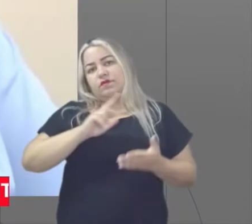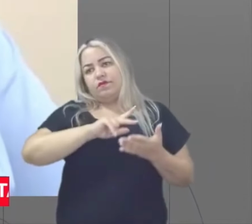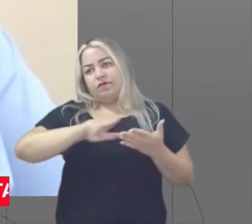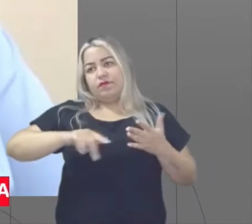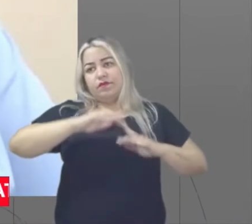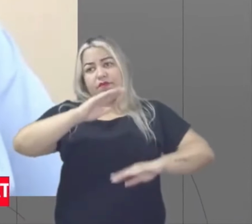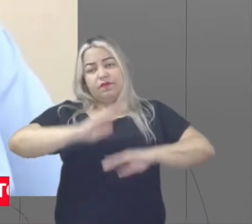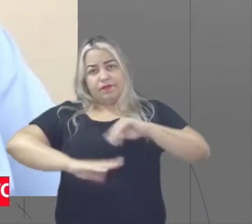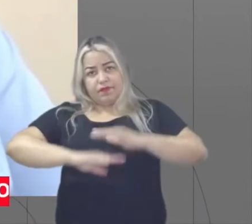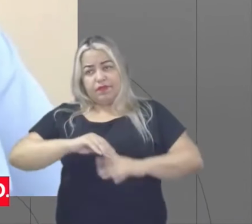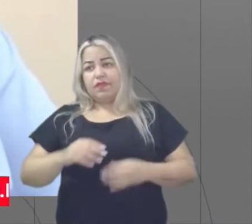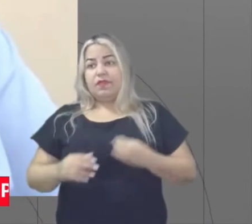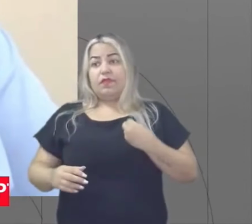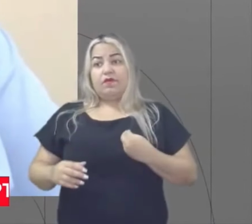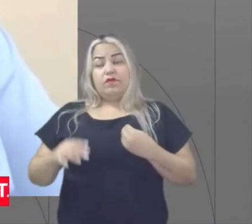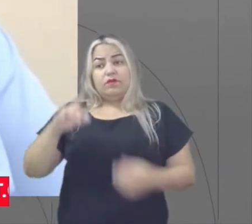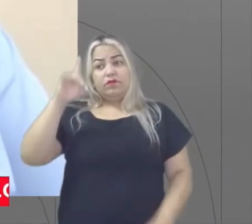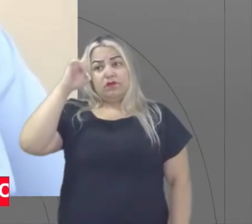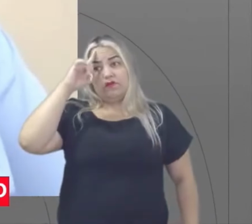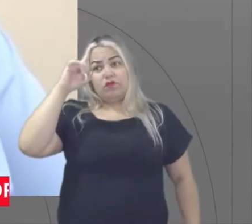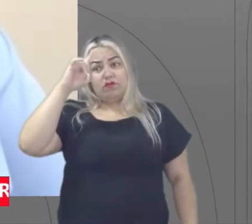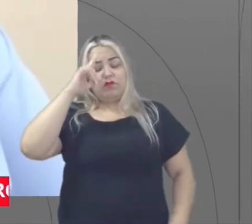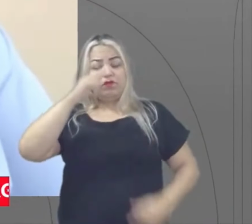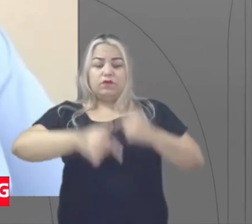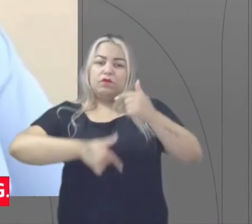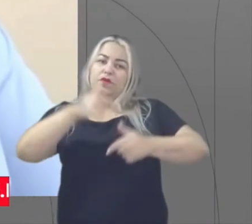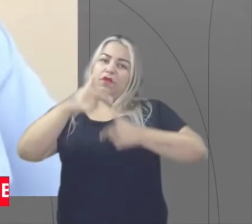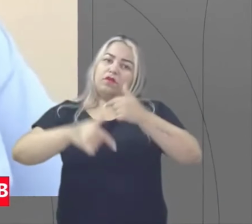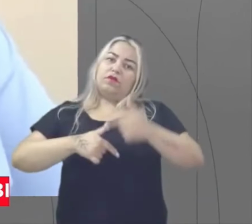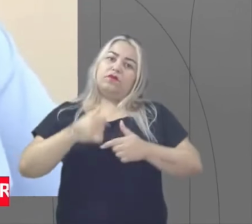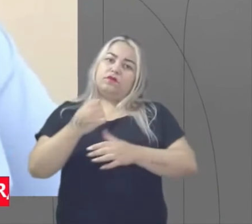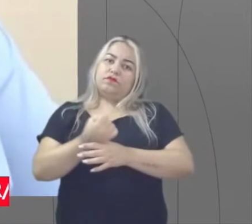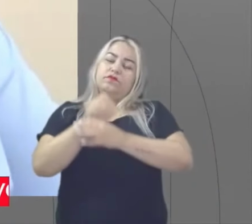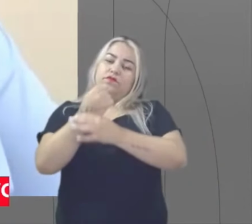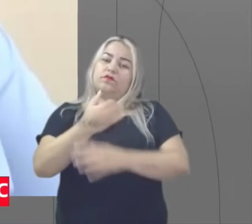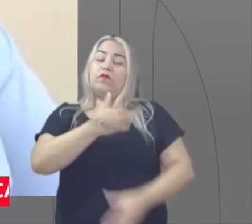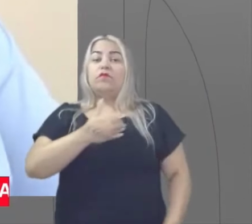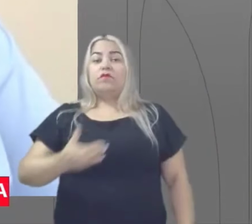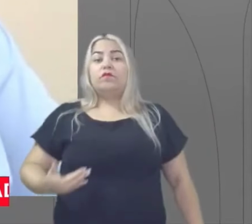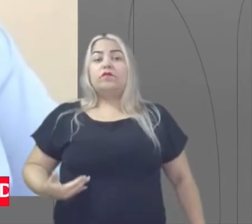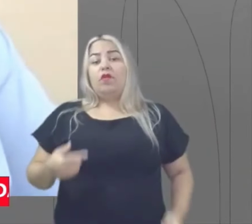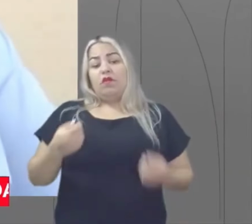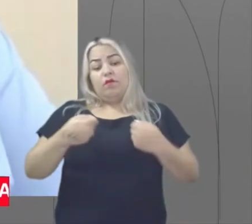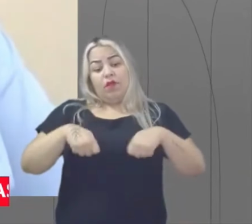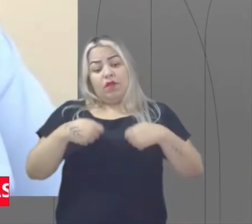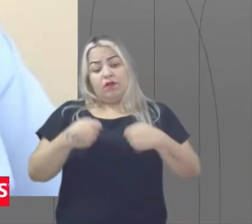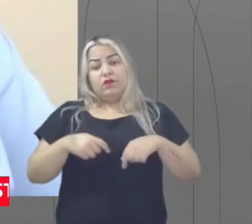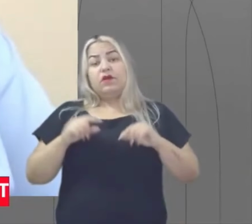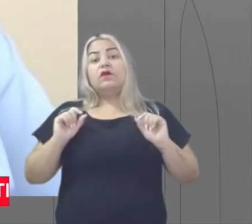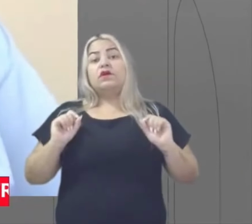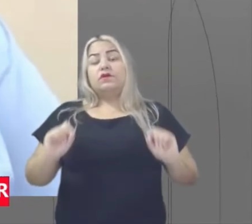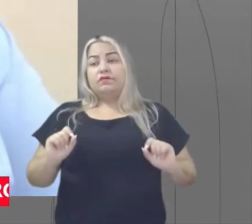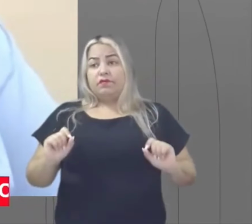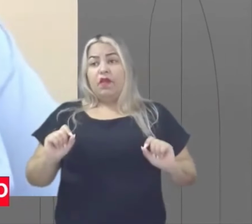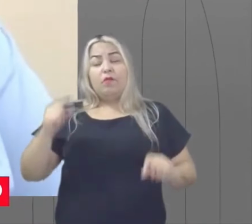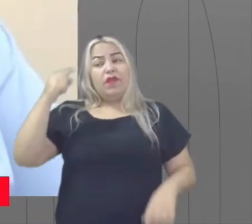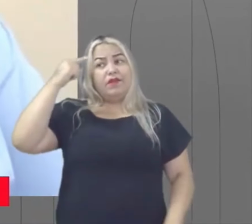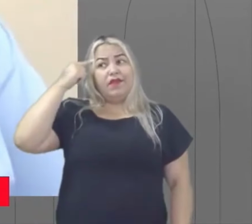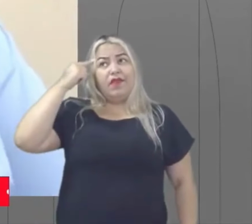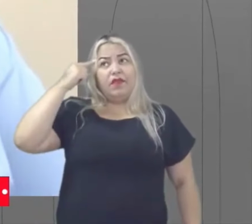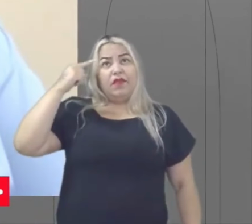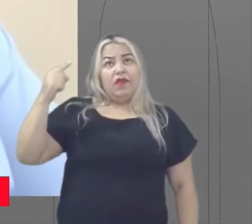aspectos da vida cotidiana do trabalhador da segurança pública que precisam ser considerados e